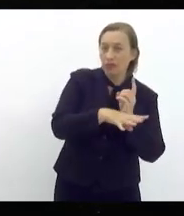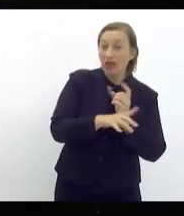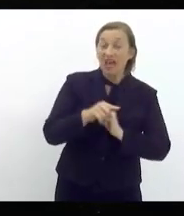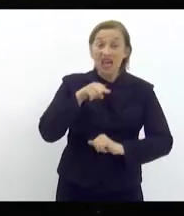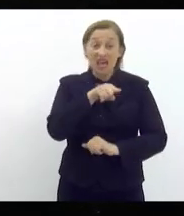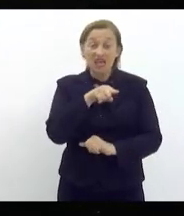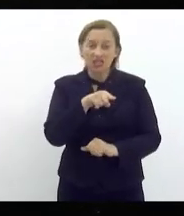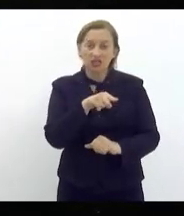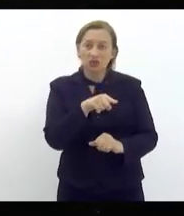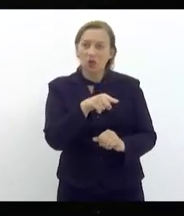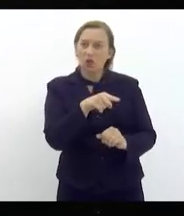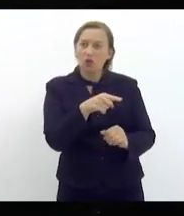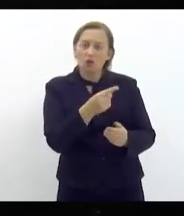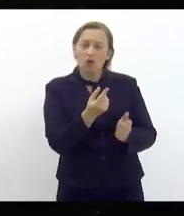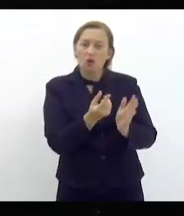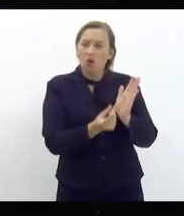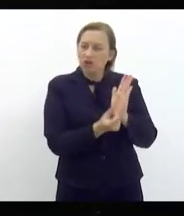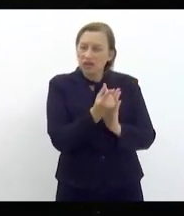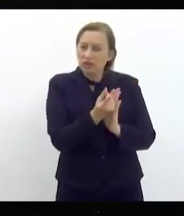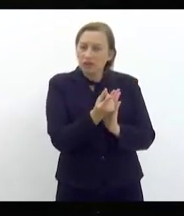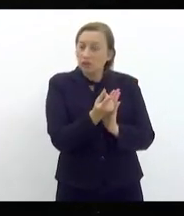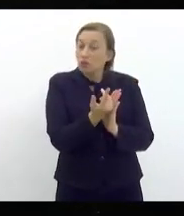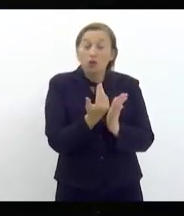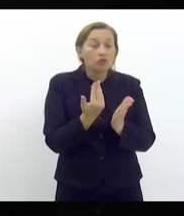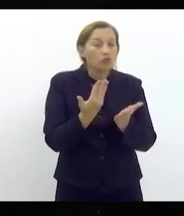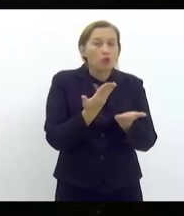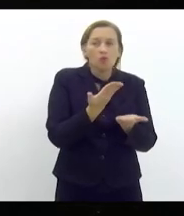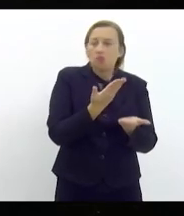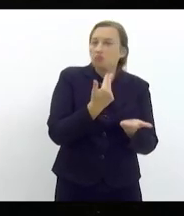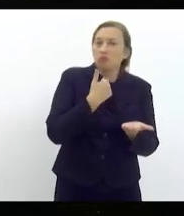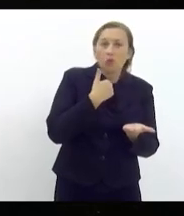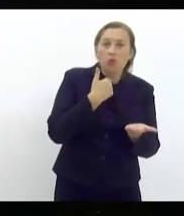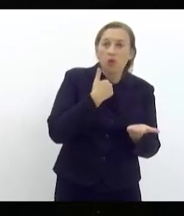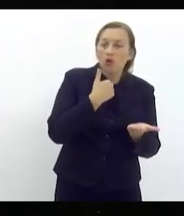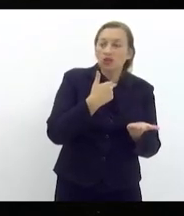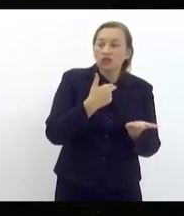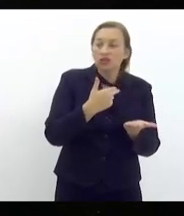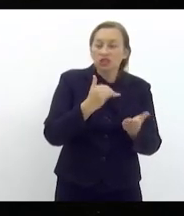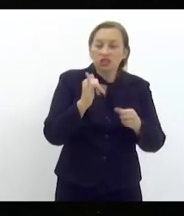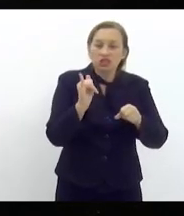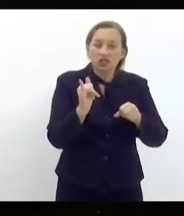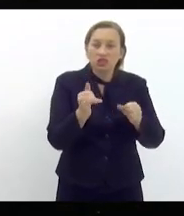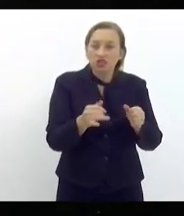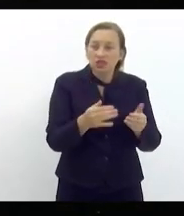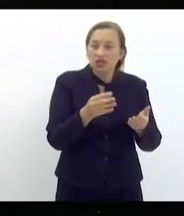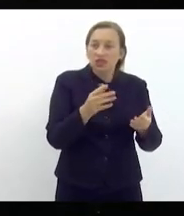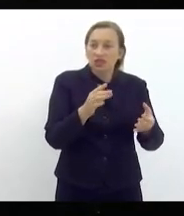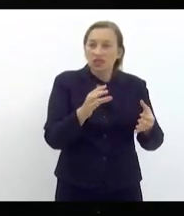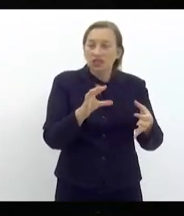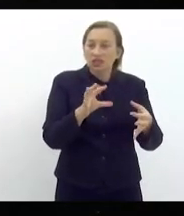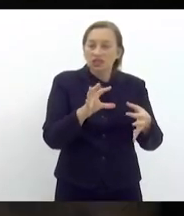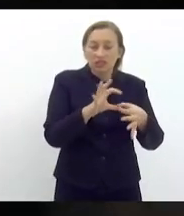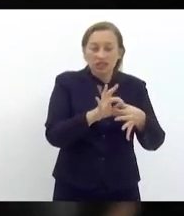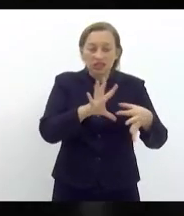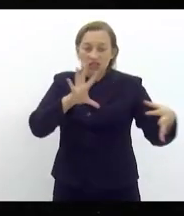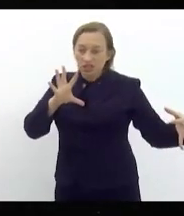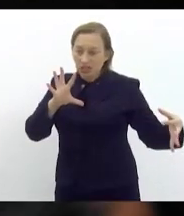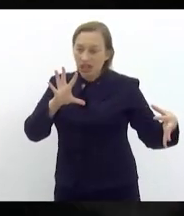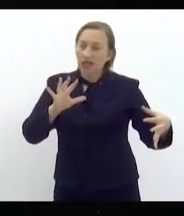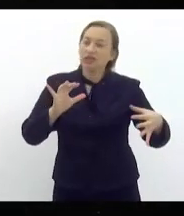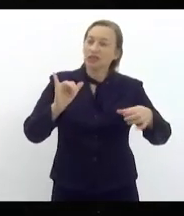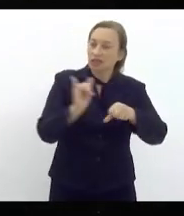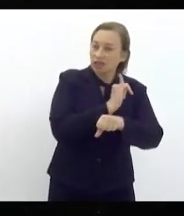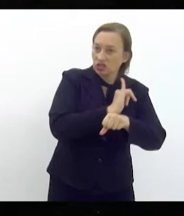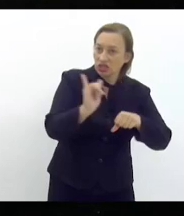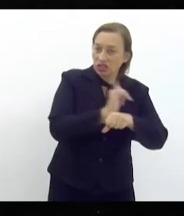perder de vista esses compromissos. E o projeto de lei do PEDES será muito em breve encaminhado a